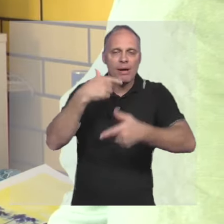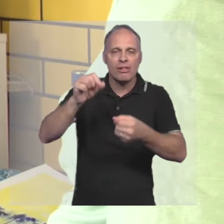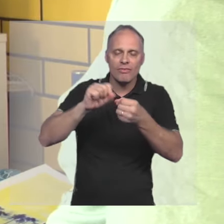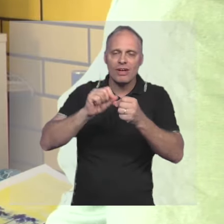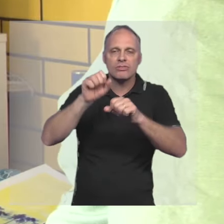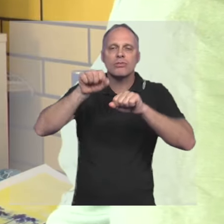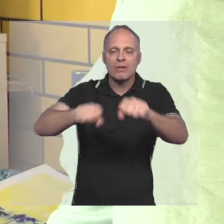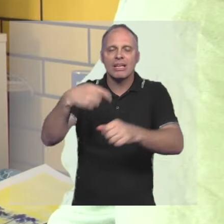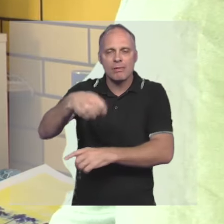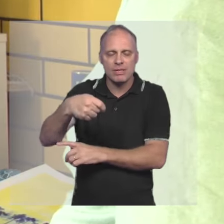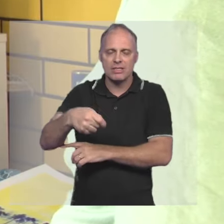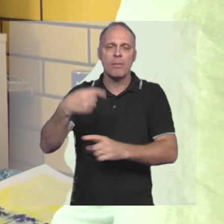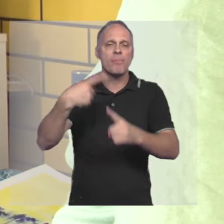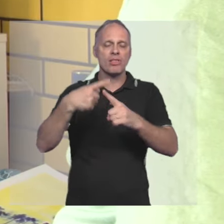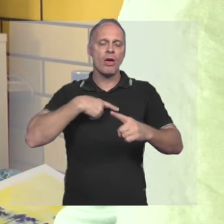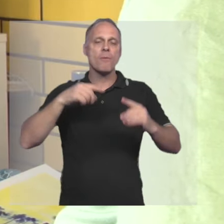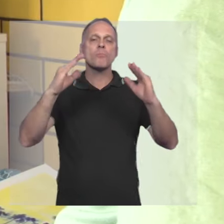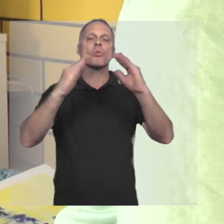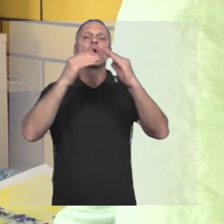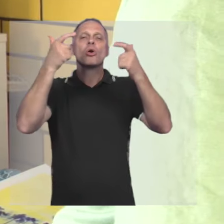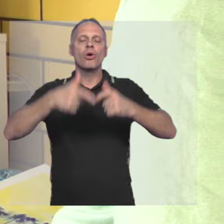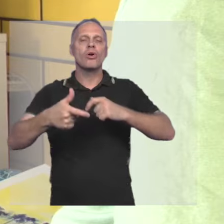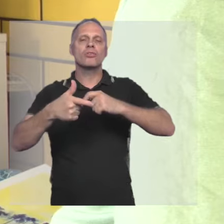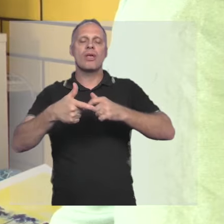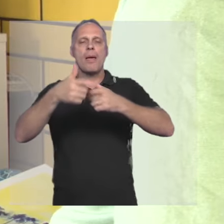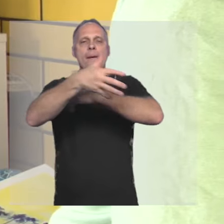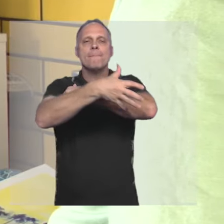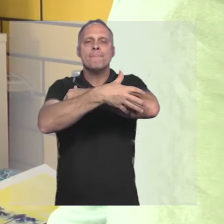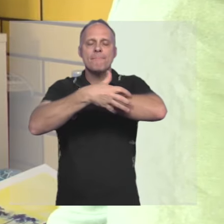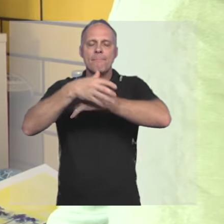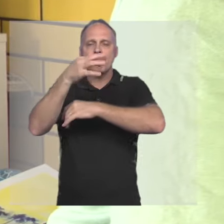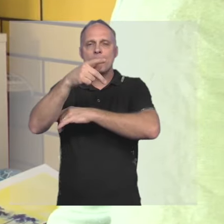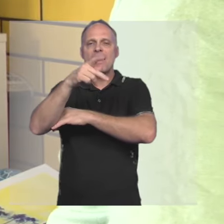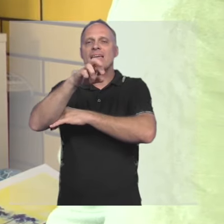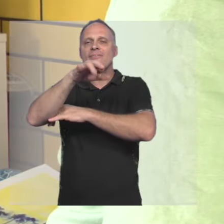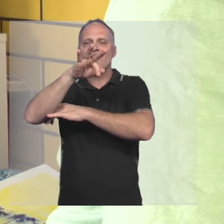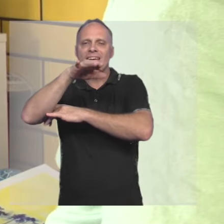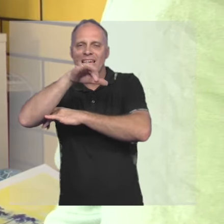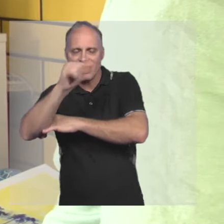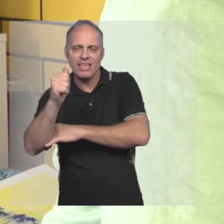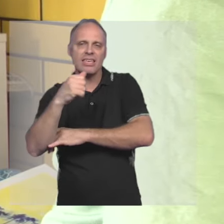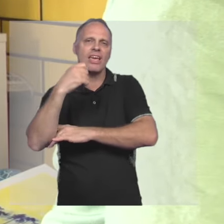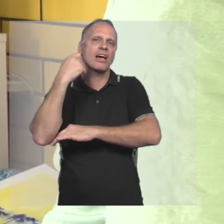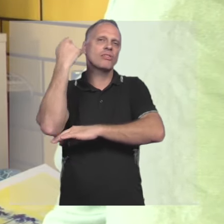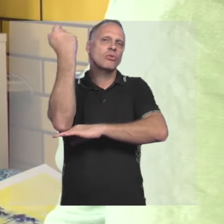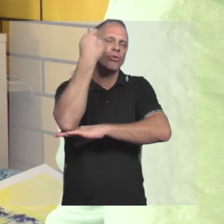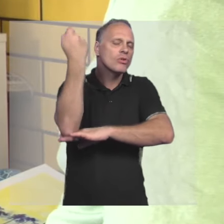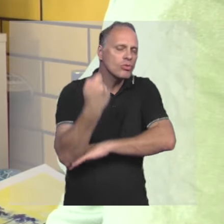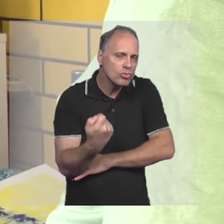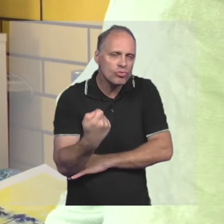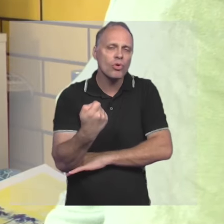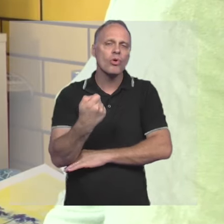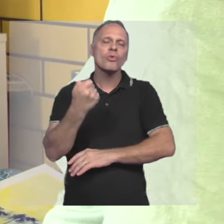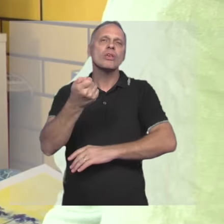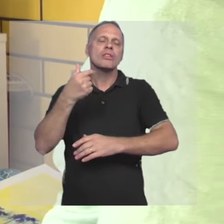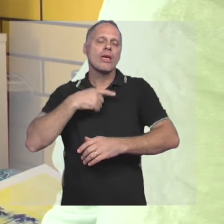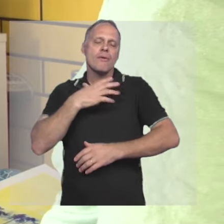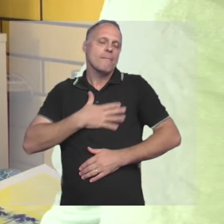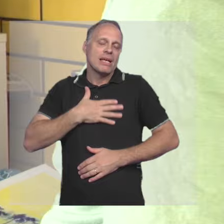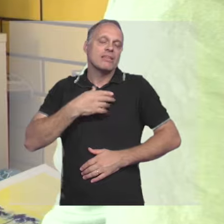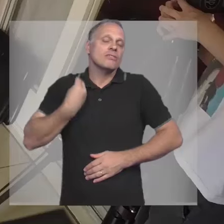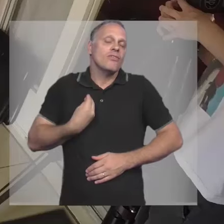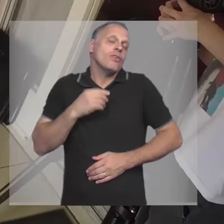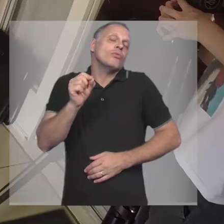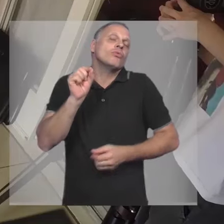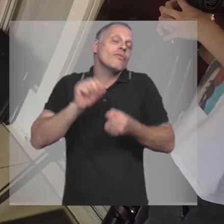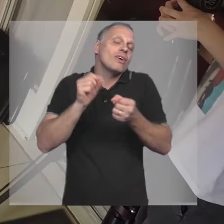interior do Rio Grande do Sul, que é lá na periferia do Brasil, e que tem o privilégio de viver fazendo o que gosta,